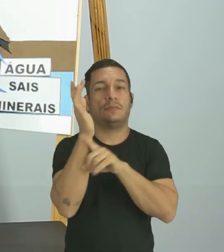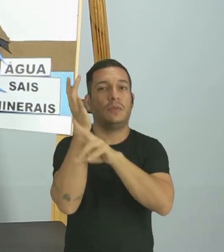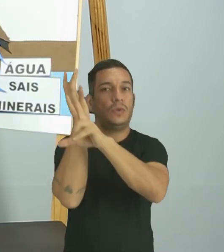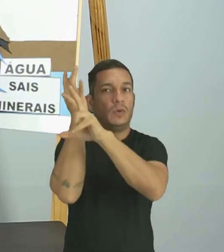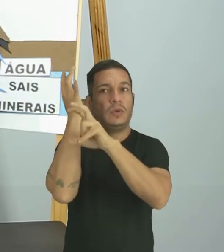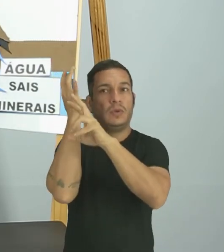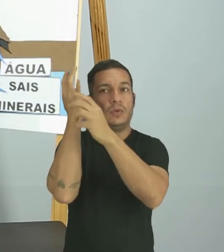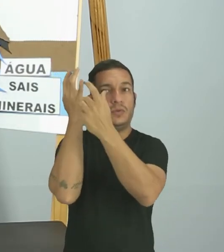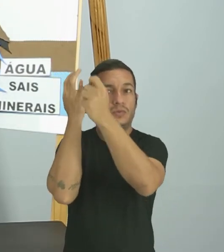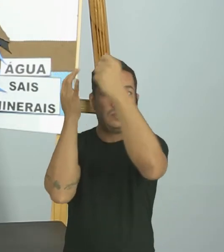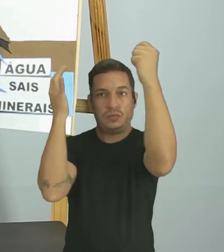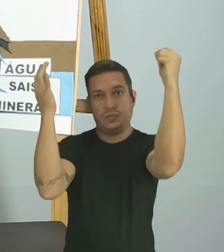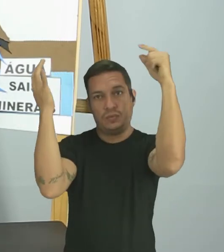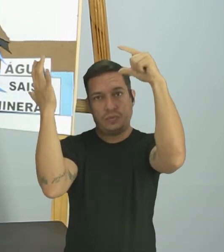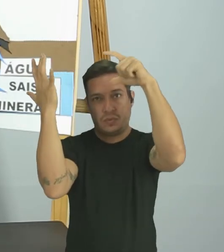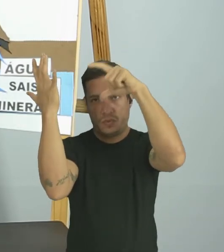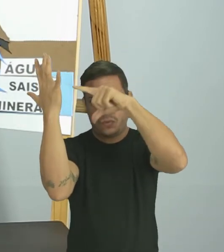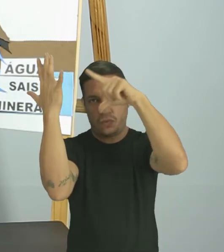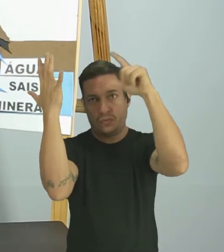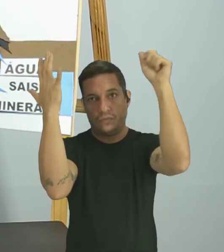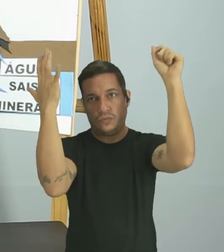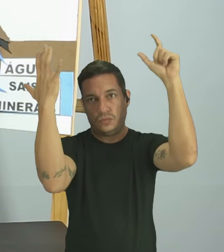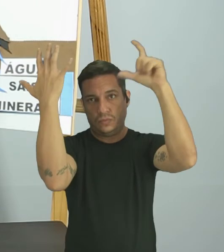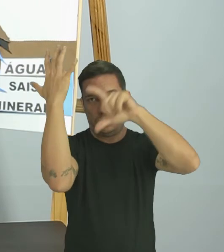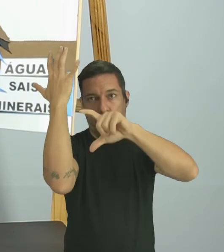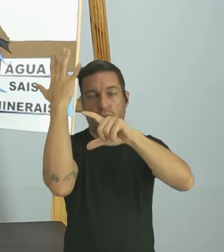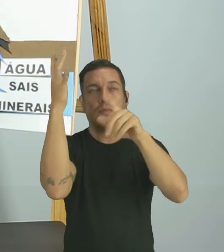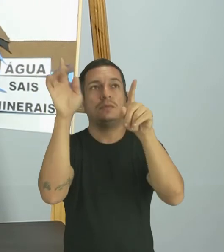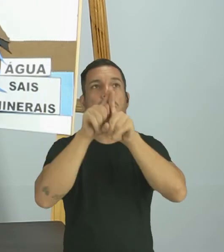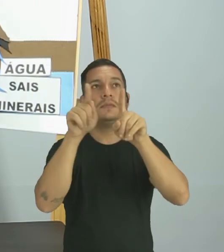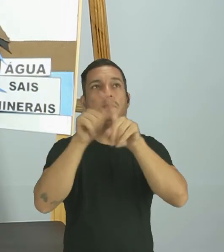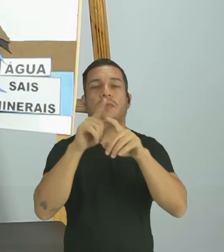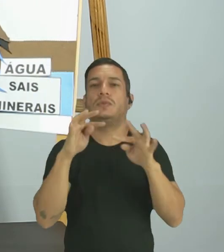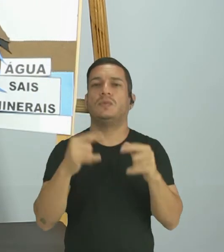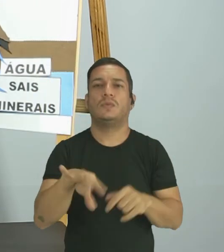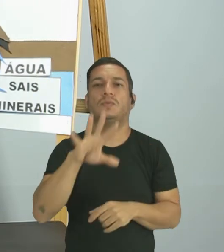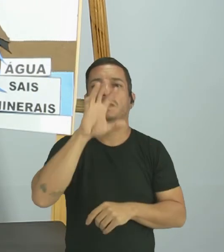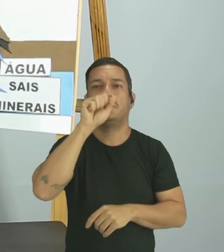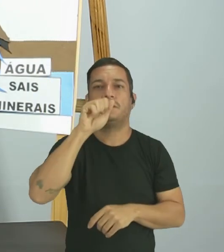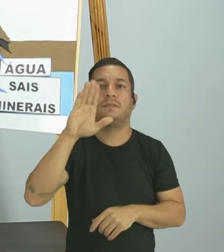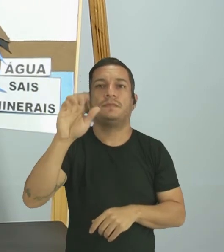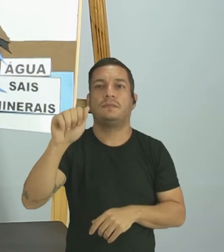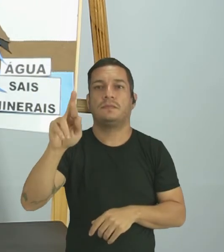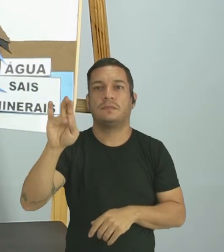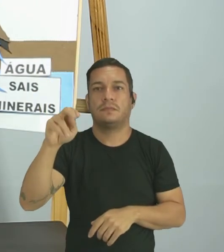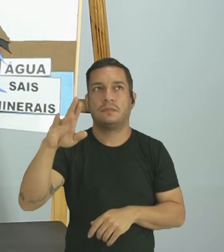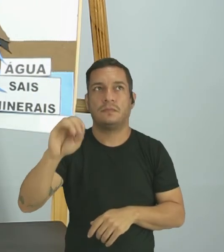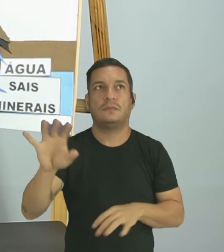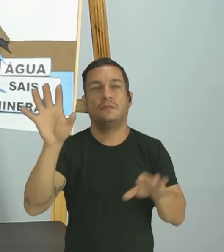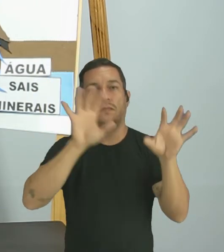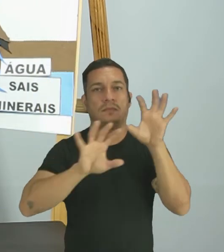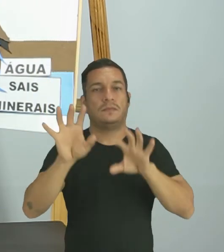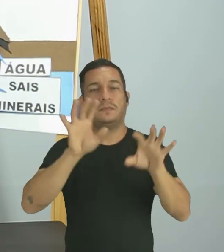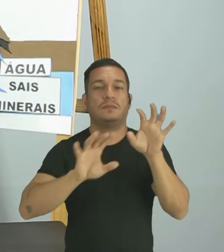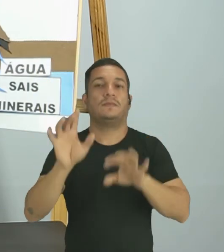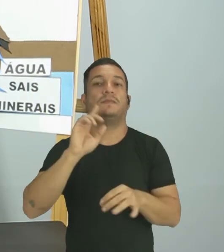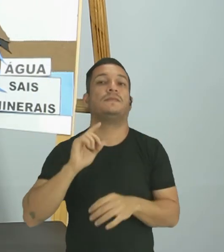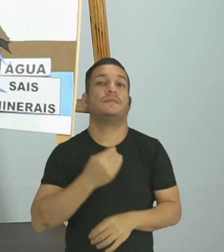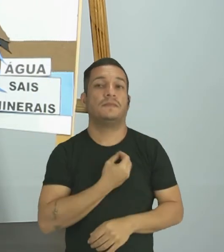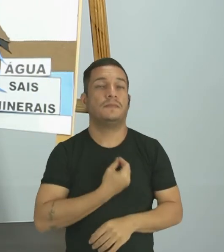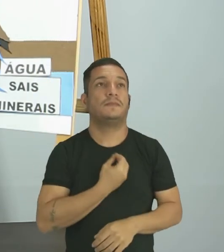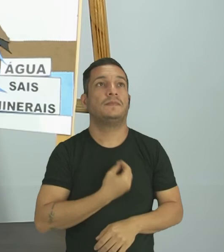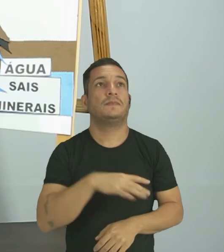energia solar e todo o gás carbônico, que é a poluição existente no ar,